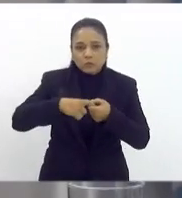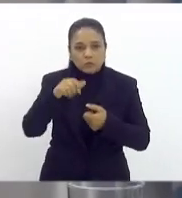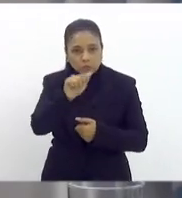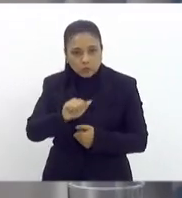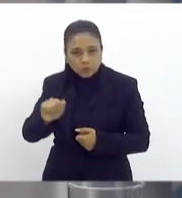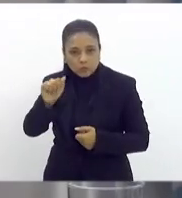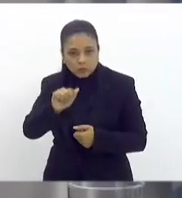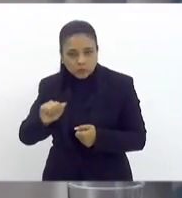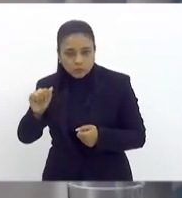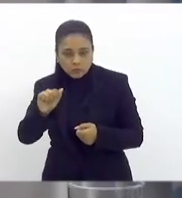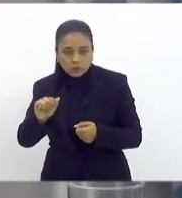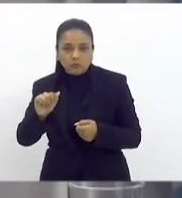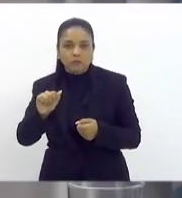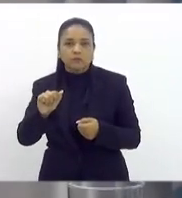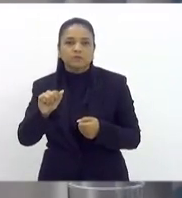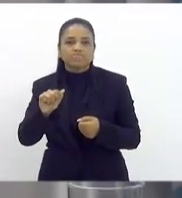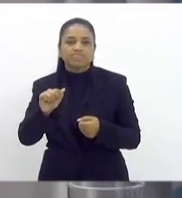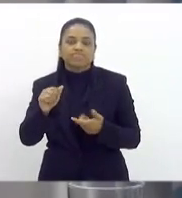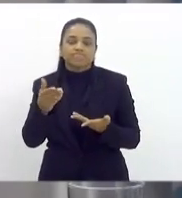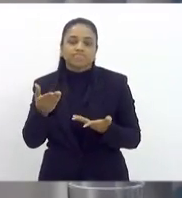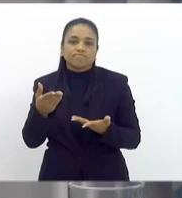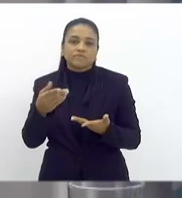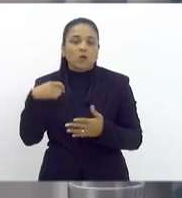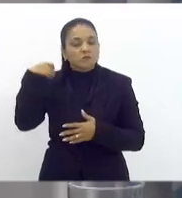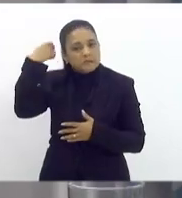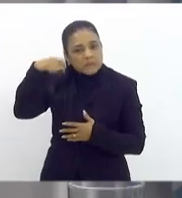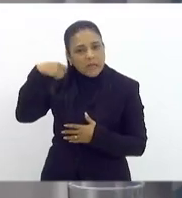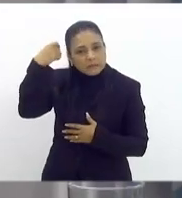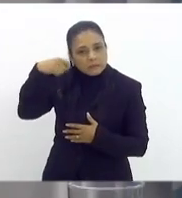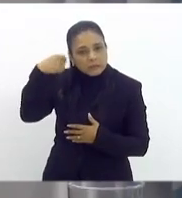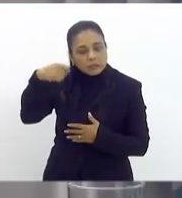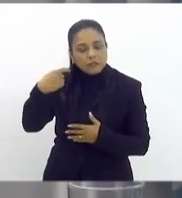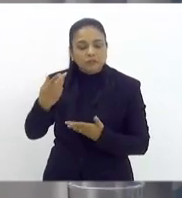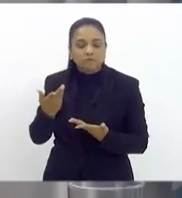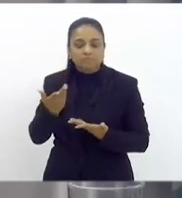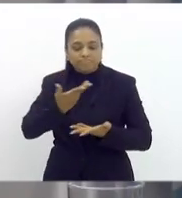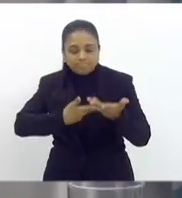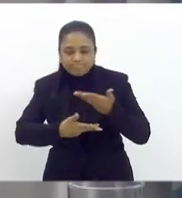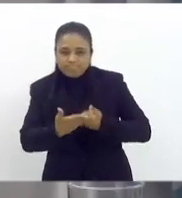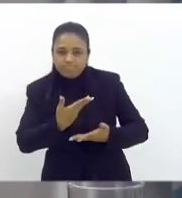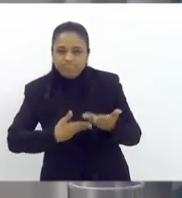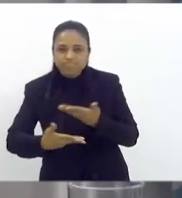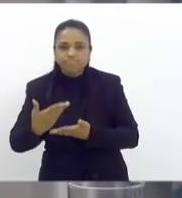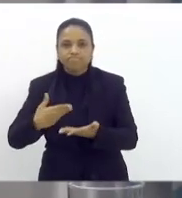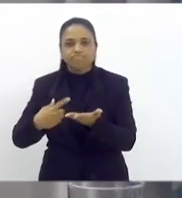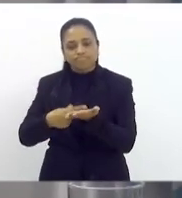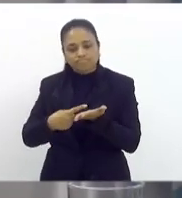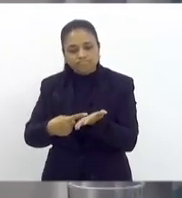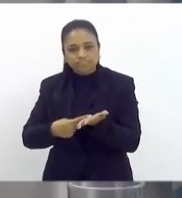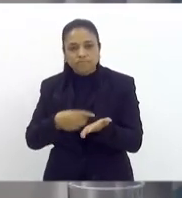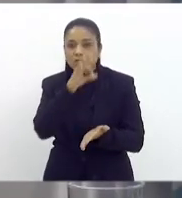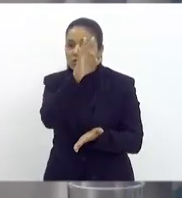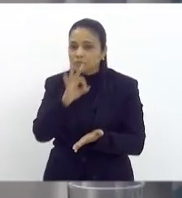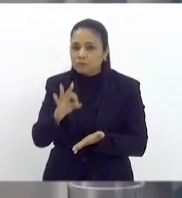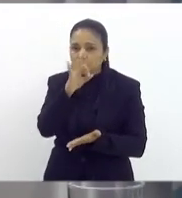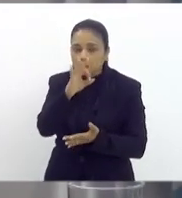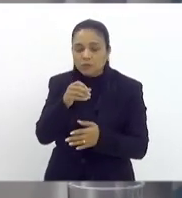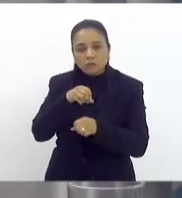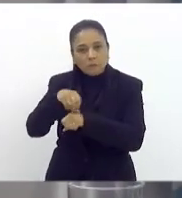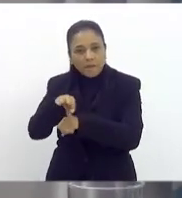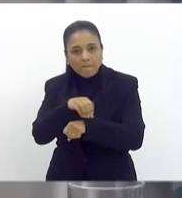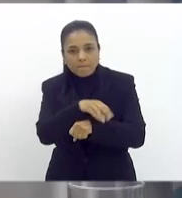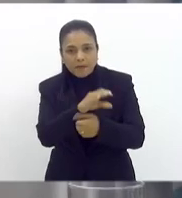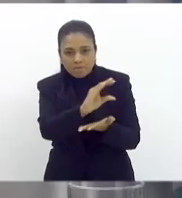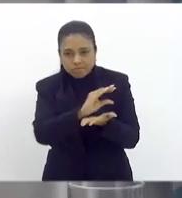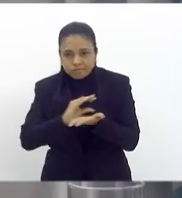e as associações, porventura, aos artistas fazer essa negociação com relação aos percentuais de distribuição, como é feito